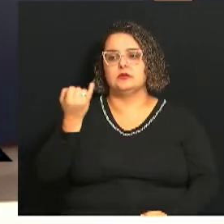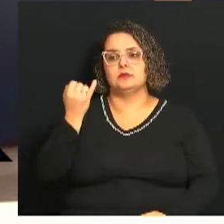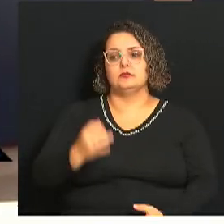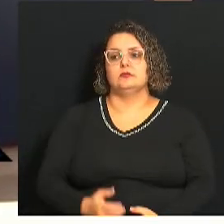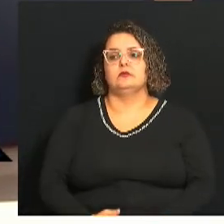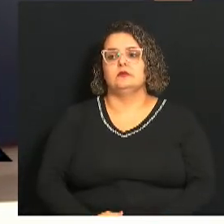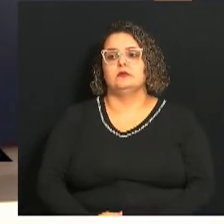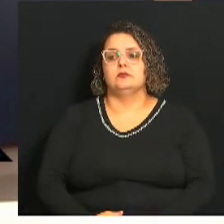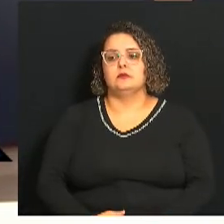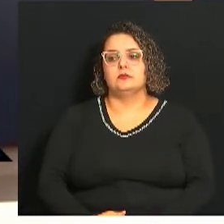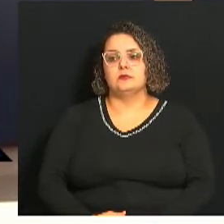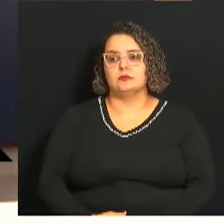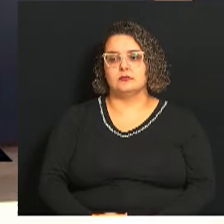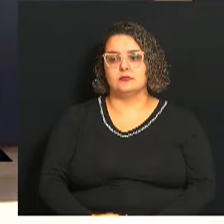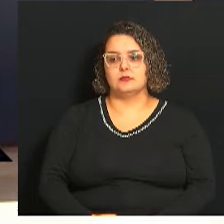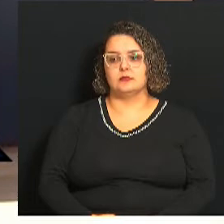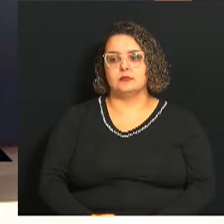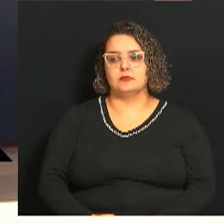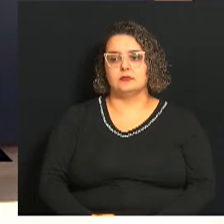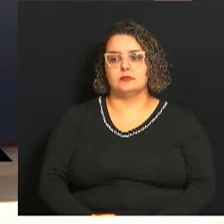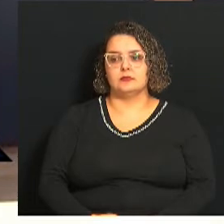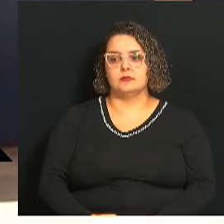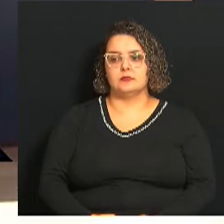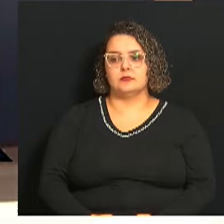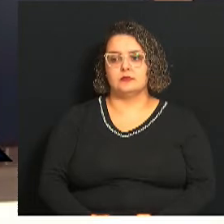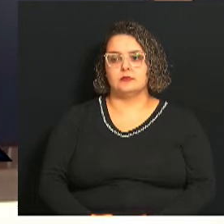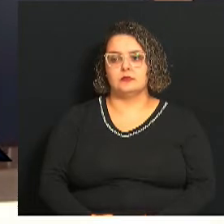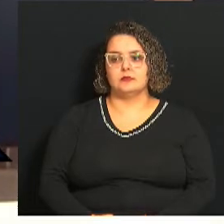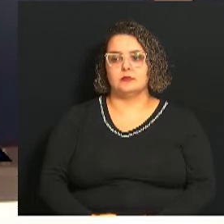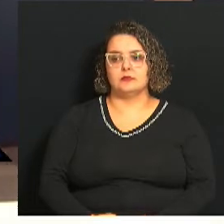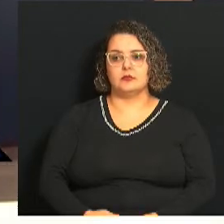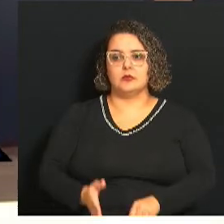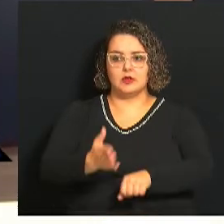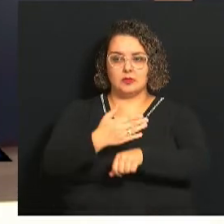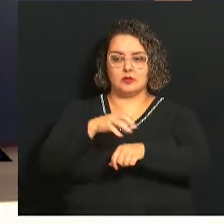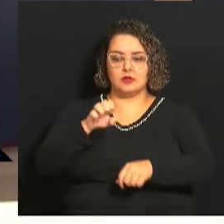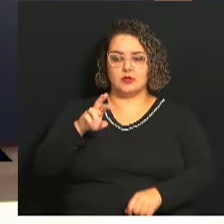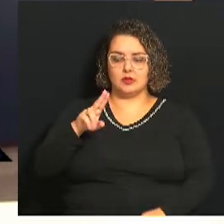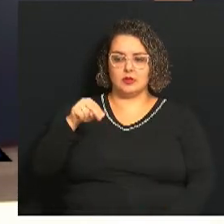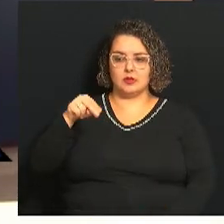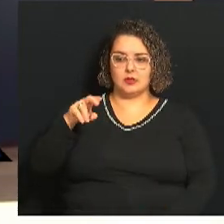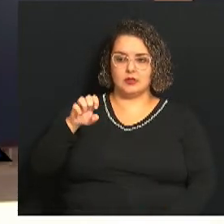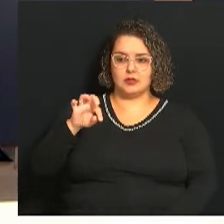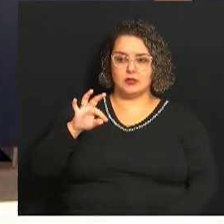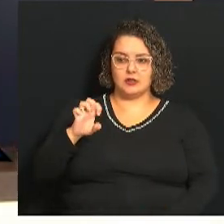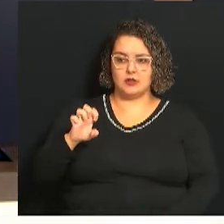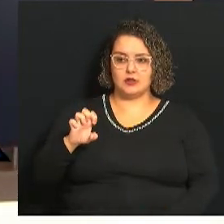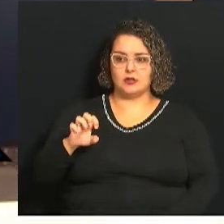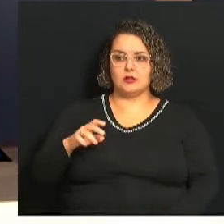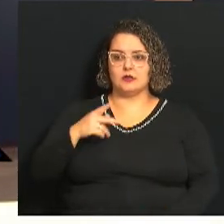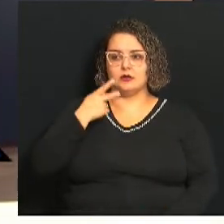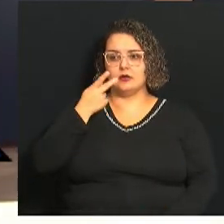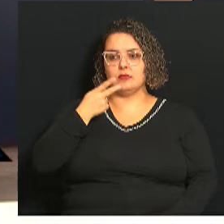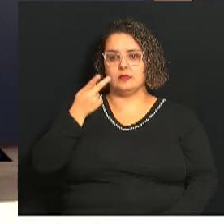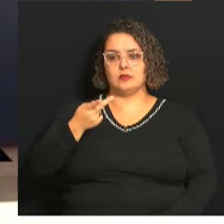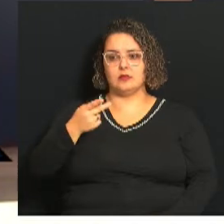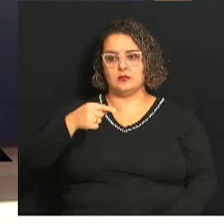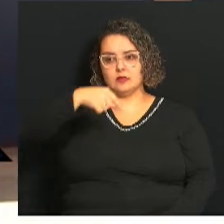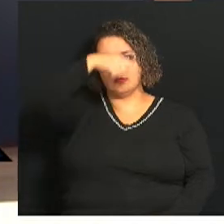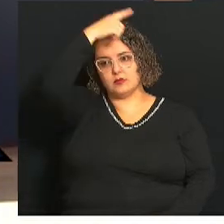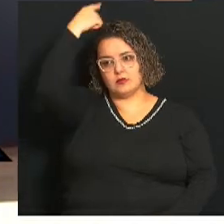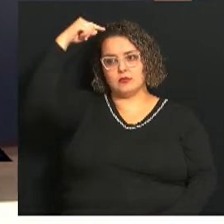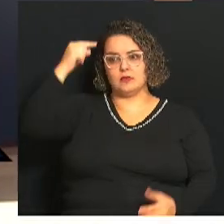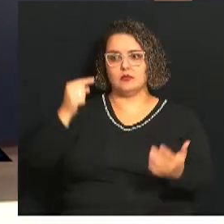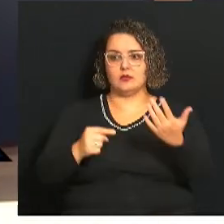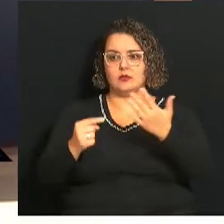de passar para o Ernesto, por queira falar, eu pergunto se o vereador Paulo Gaspar quer fazer mais algum questionamento